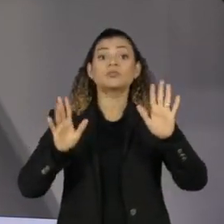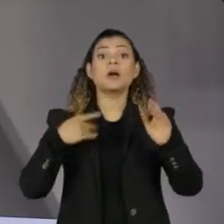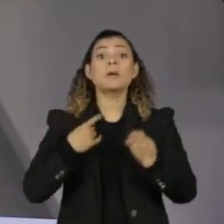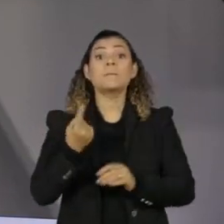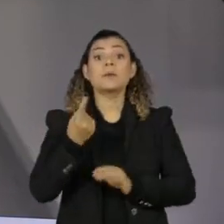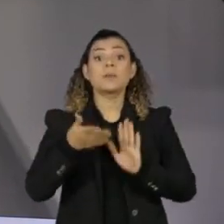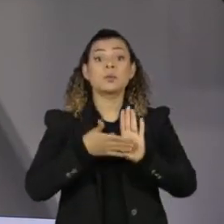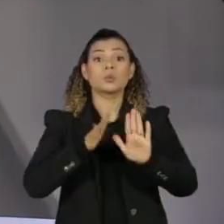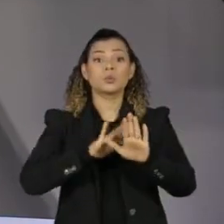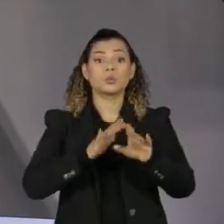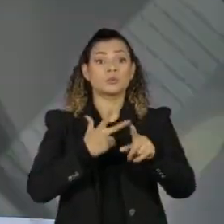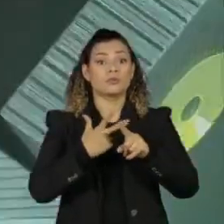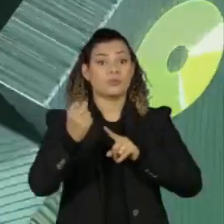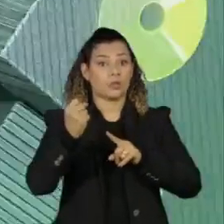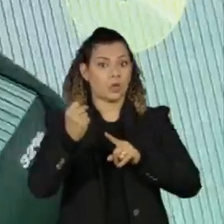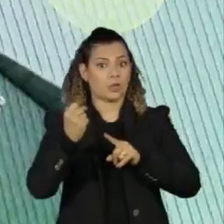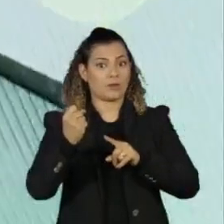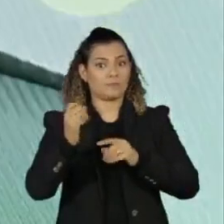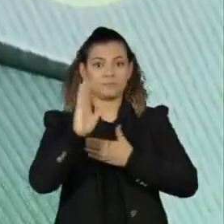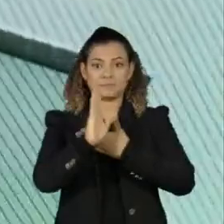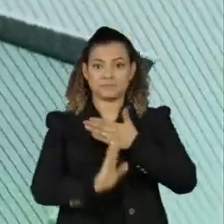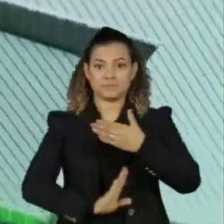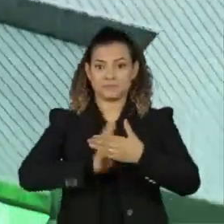já no primeiro turno